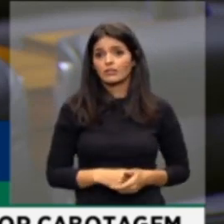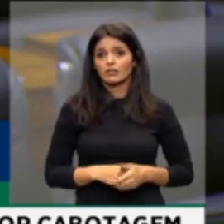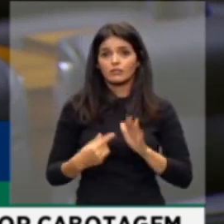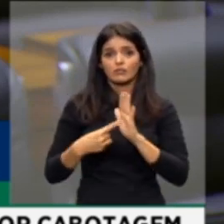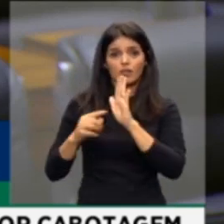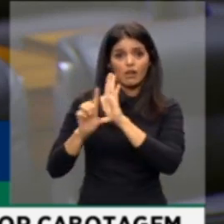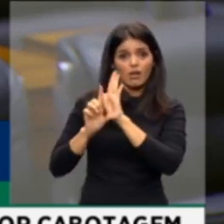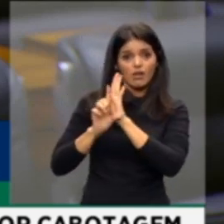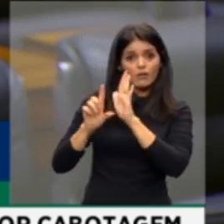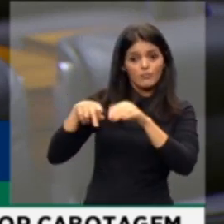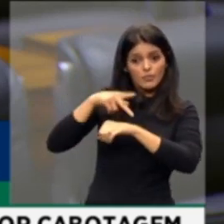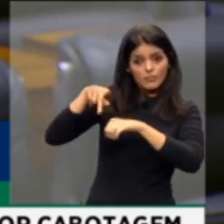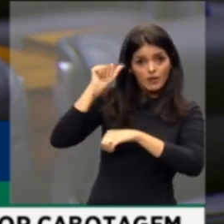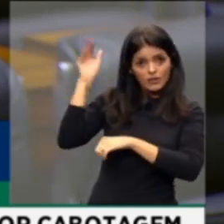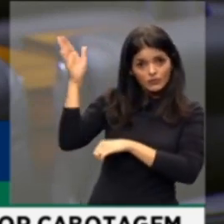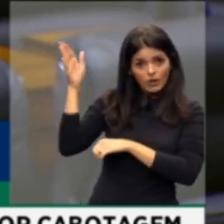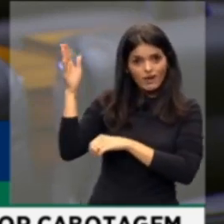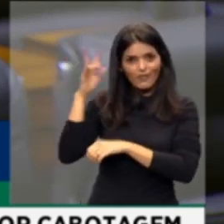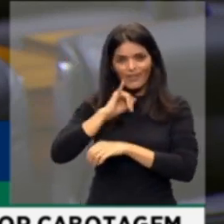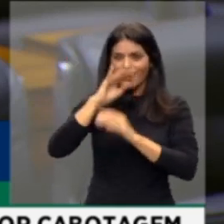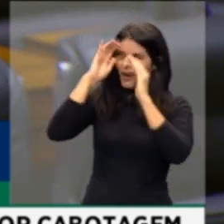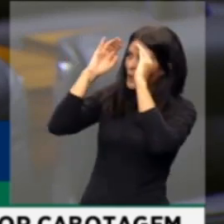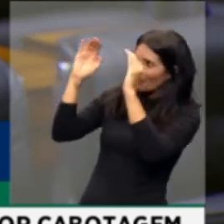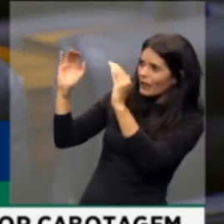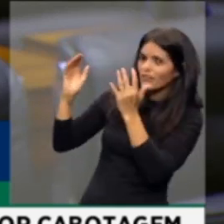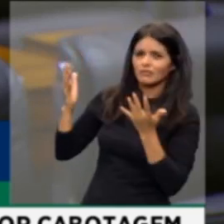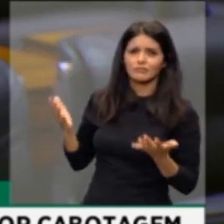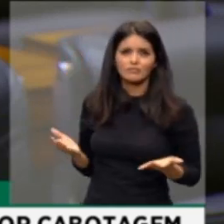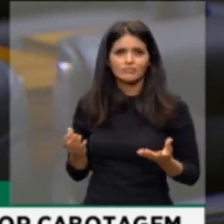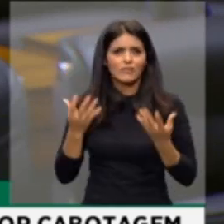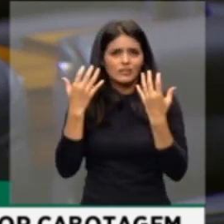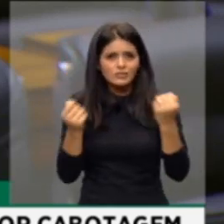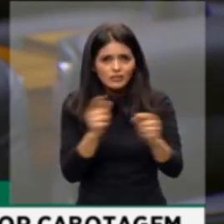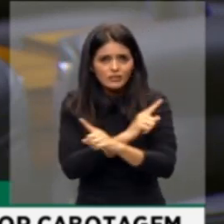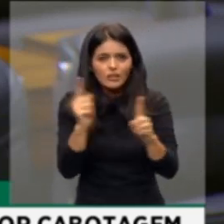internacionais. Nós não podemos aceitar isso, por isso o PSB segue em obstrução.